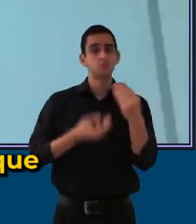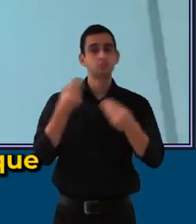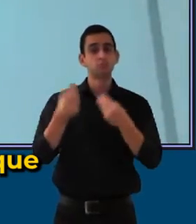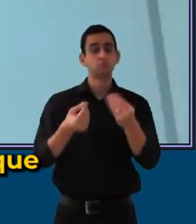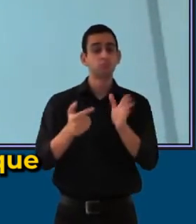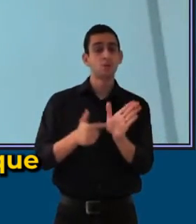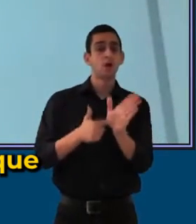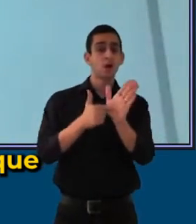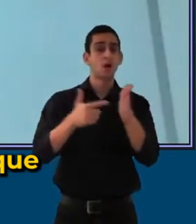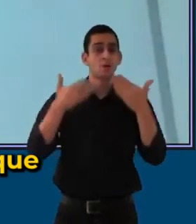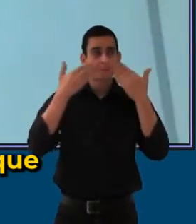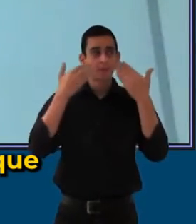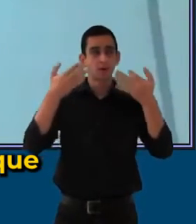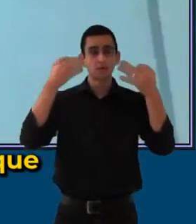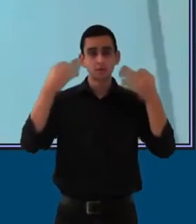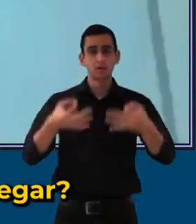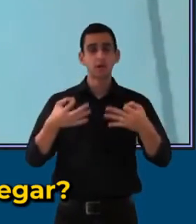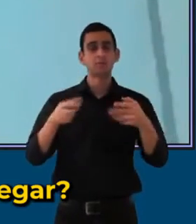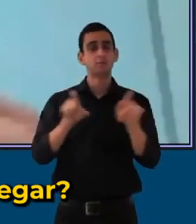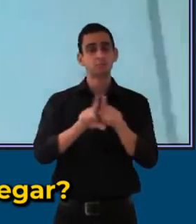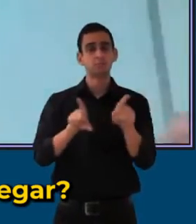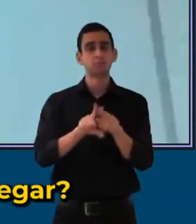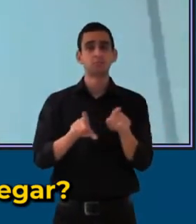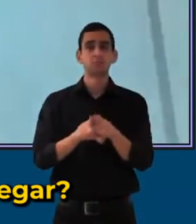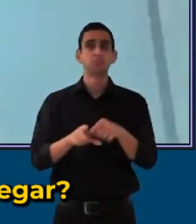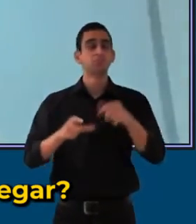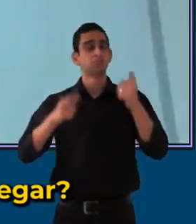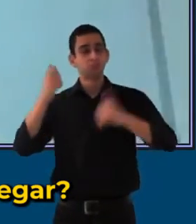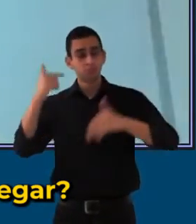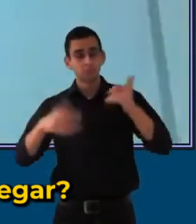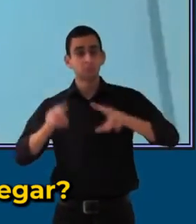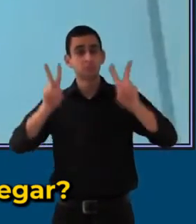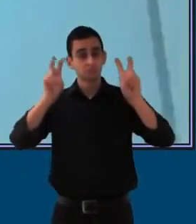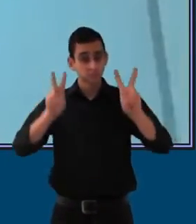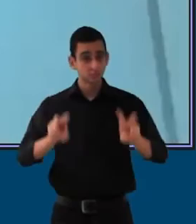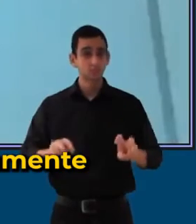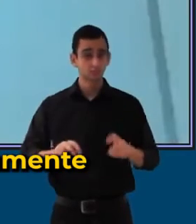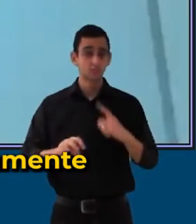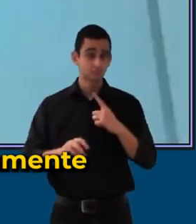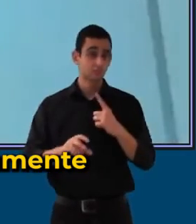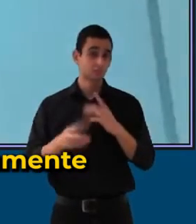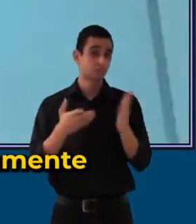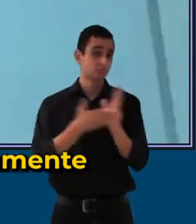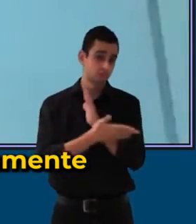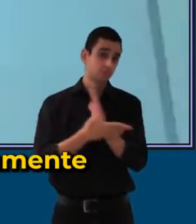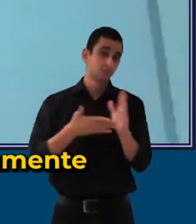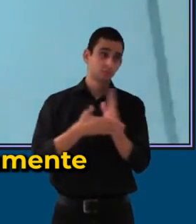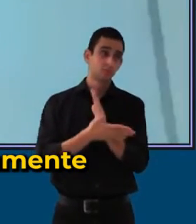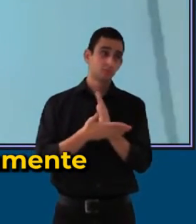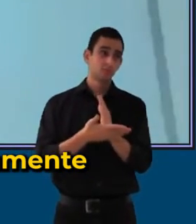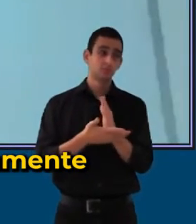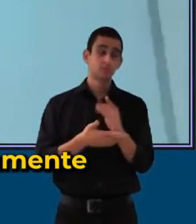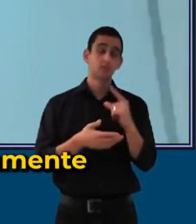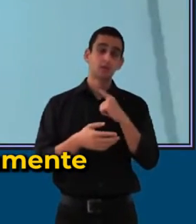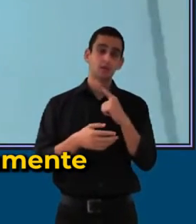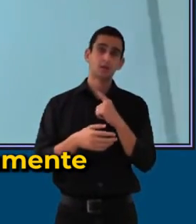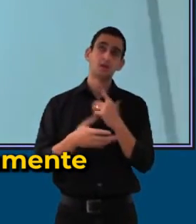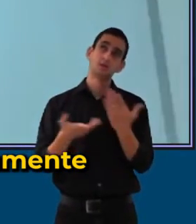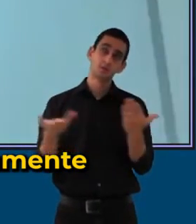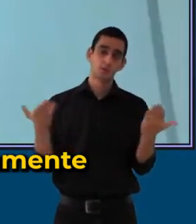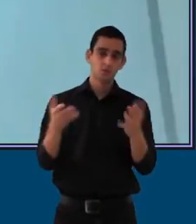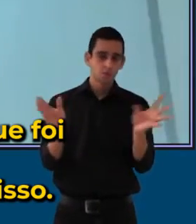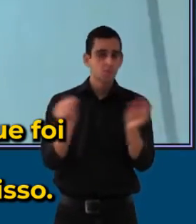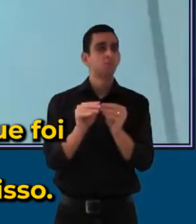apresentação desses indicadores que pretendem ser, aonde que essa recuperação pretende chegar, trocando em termos mais palatáveis,